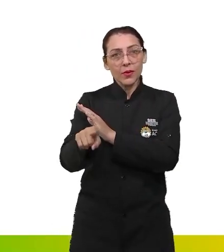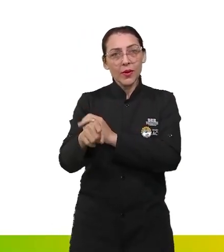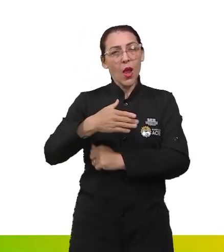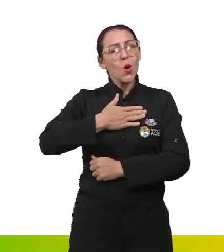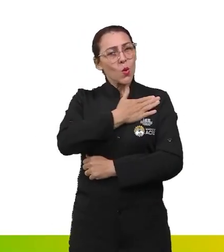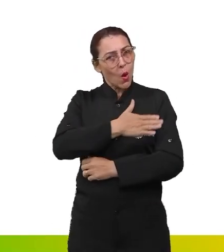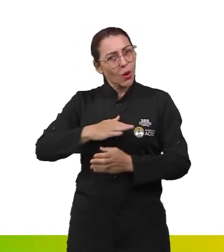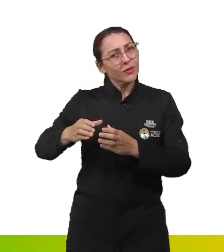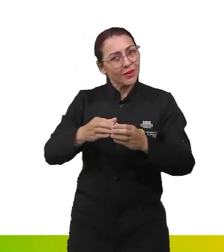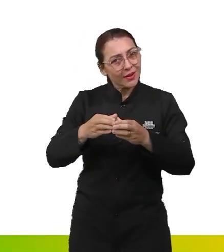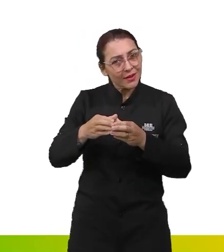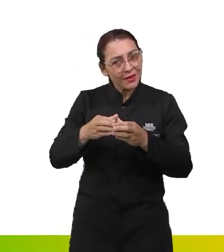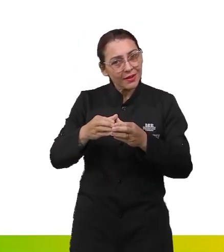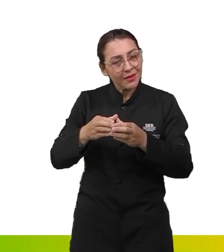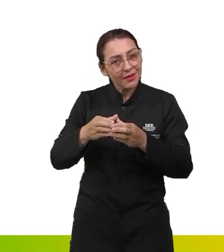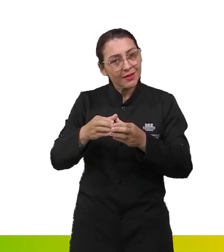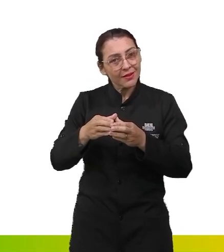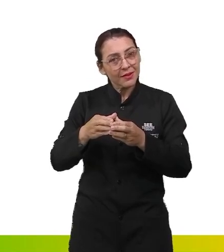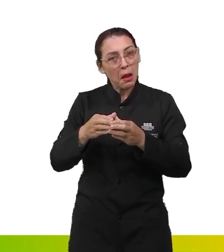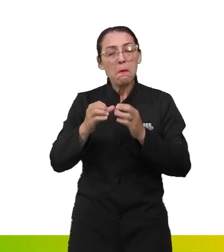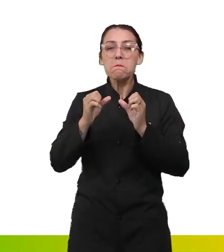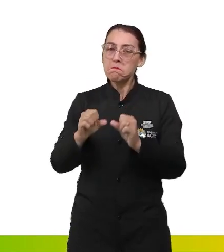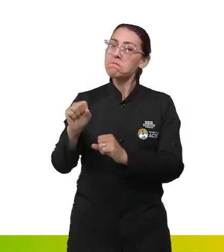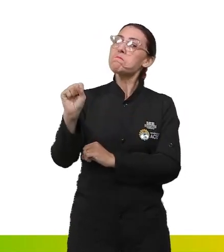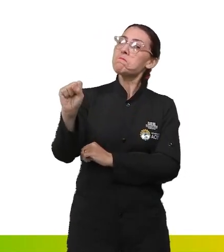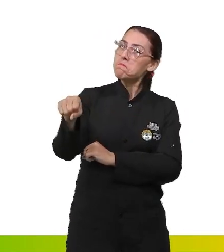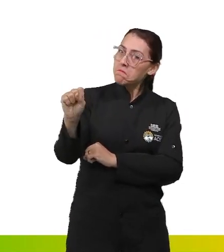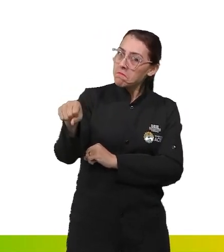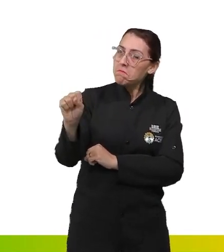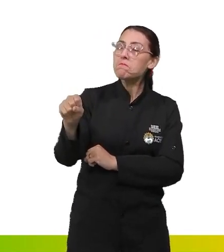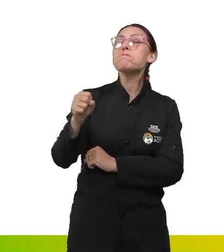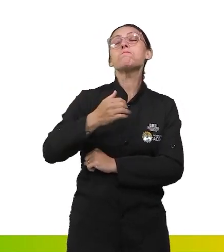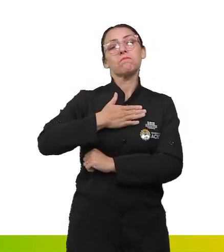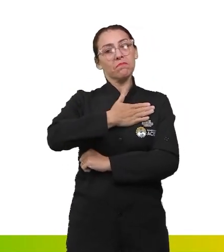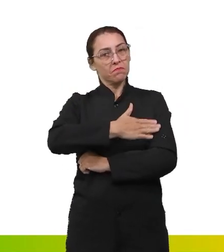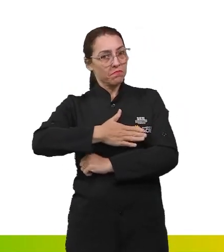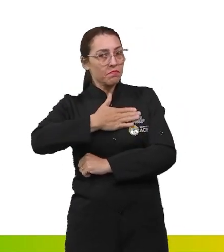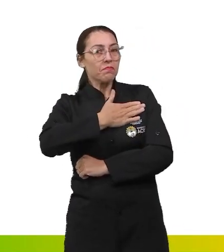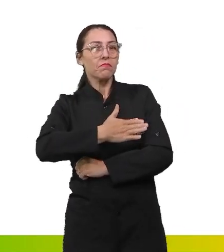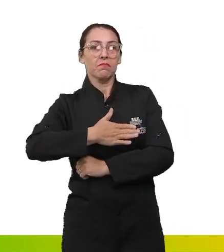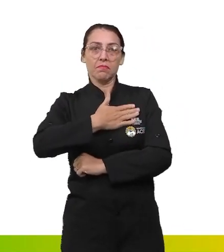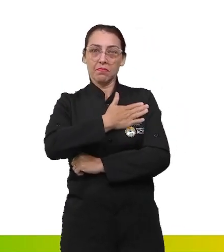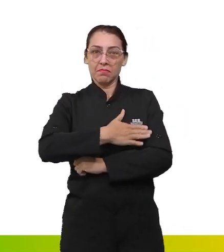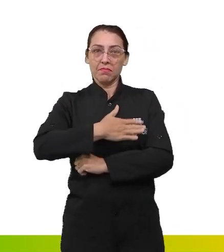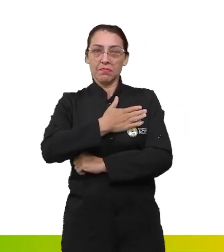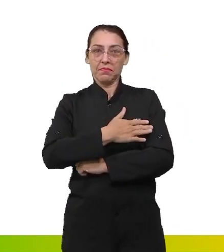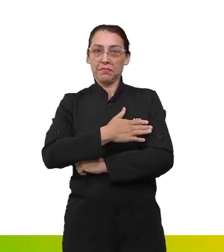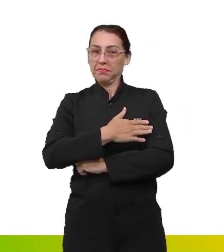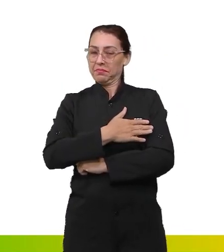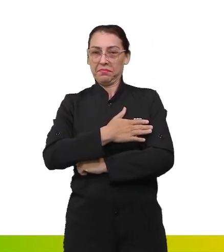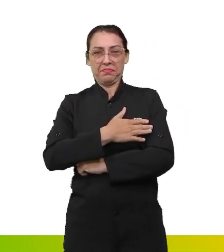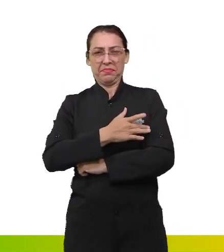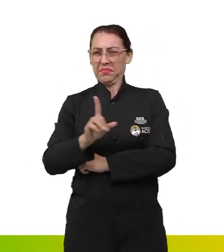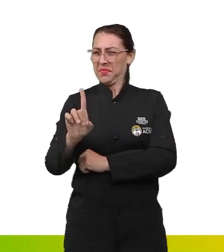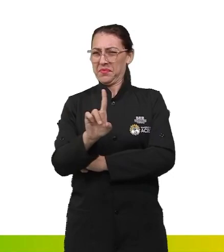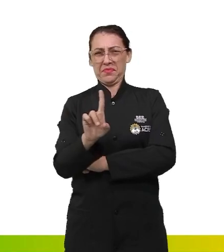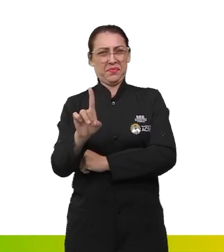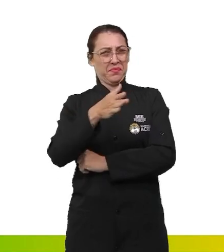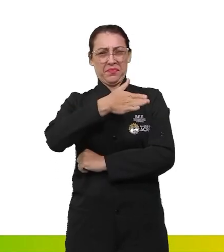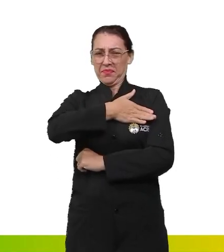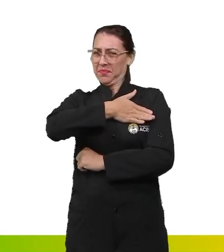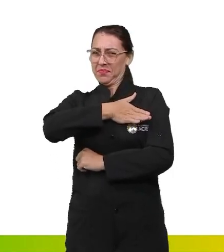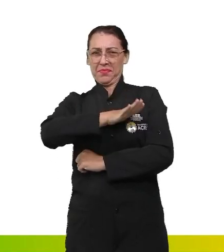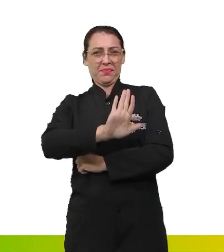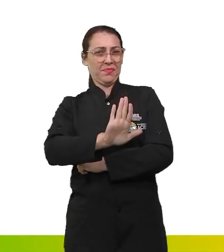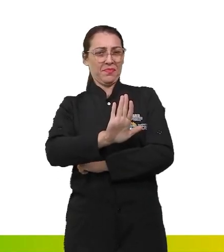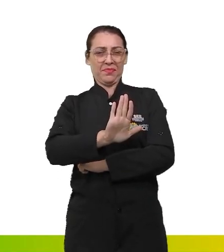el tacacá? Aí eu posso dizer, né? Sí, me gusta. Já? Aí outro pode dizer,